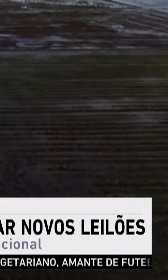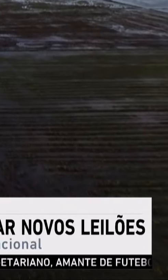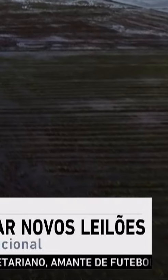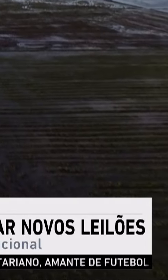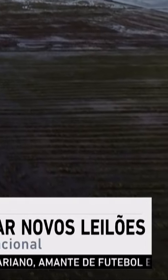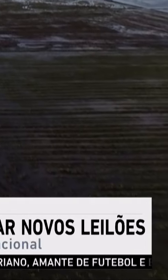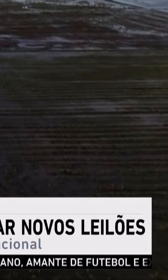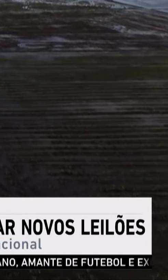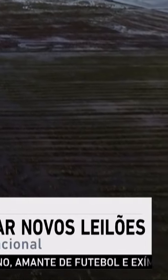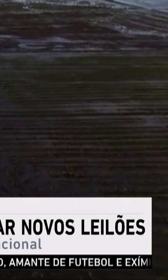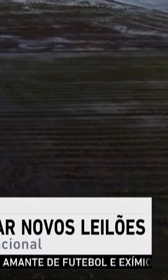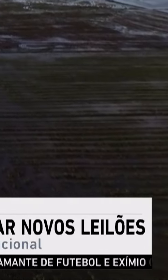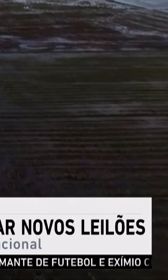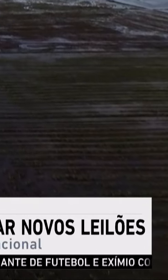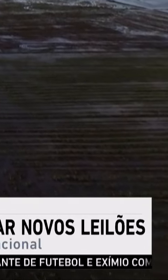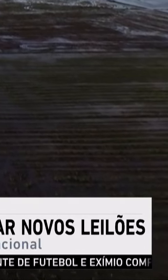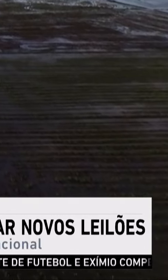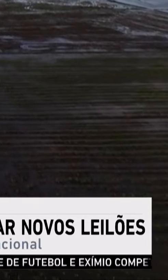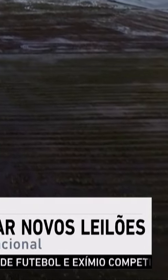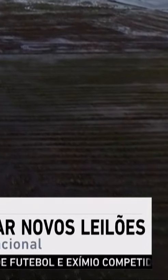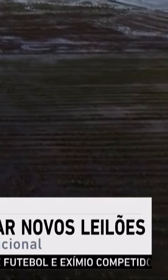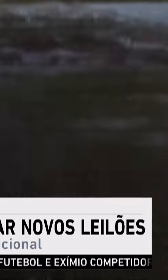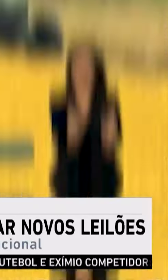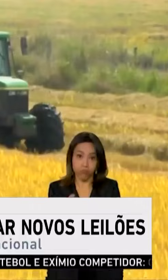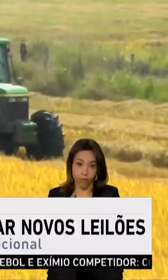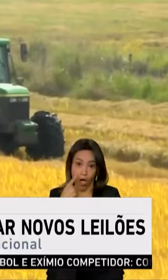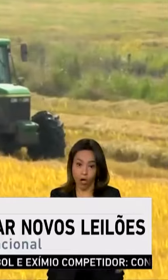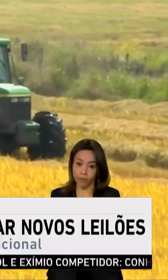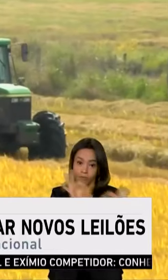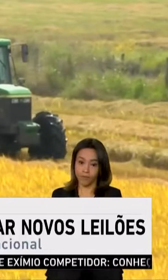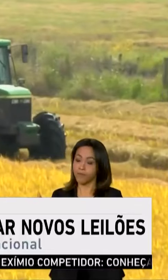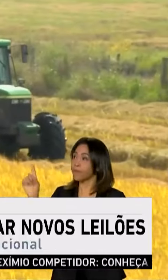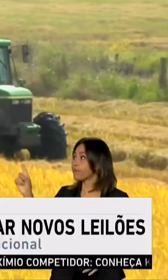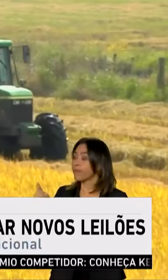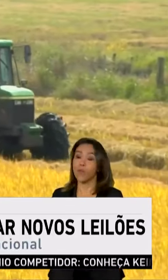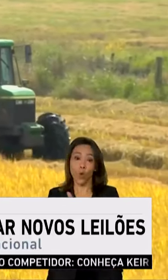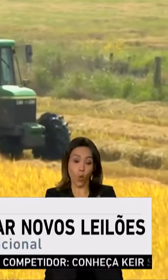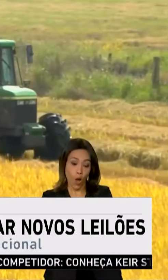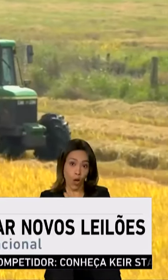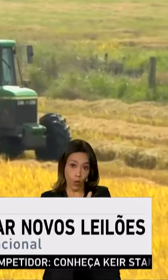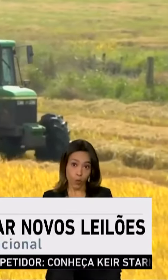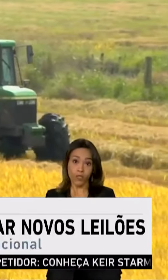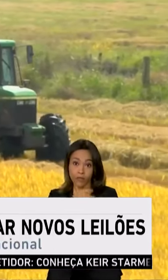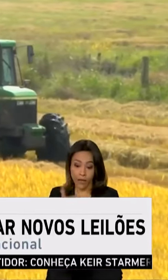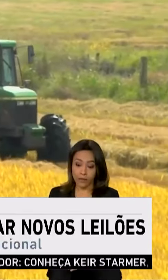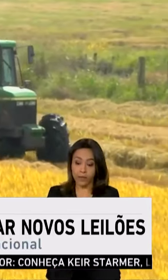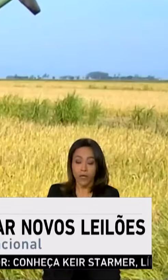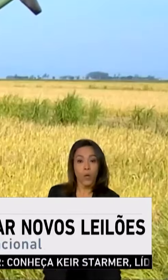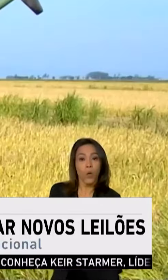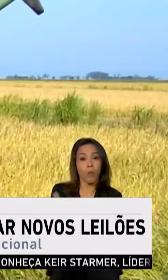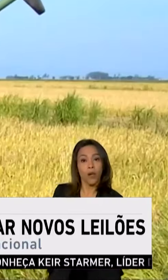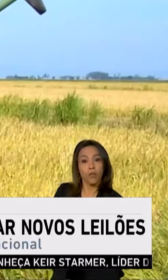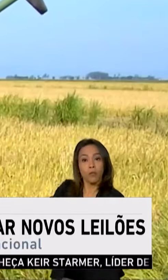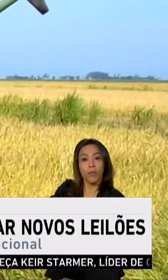após uma alta relacionada às enchentes no Rio Grande do Sul. O estado é responsável por produzir 70% do